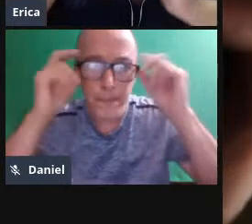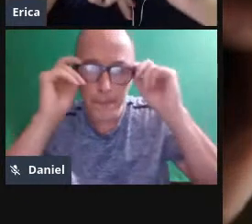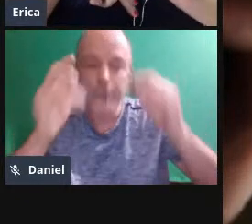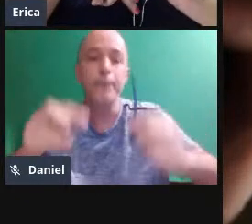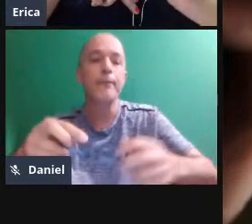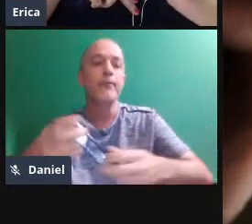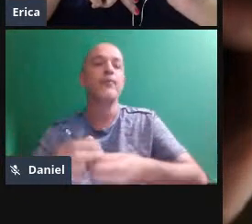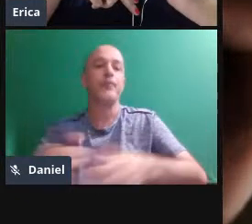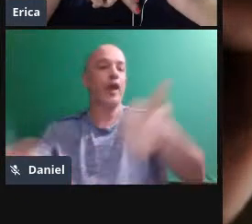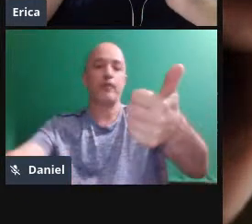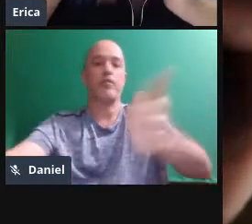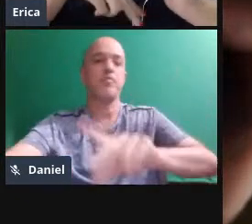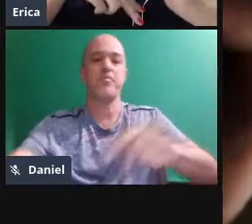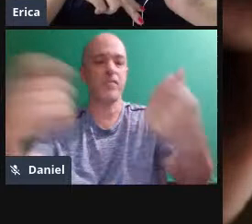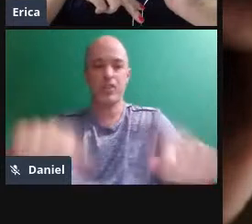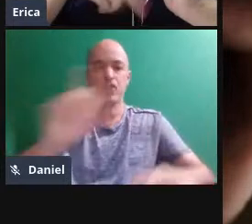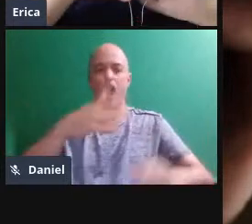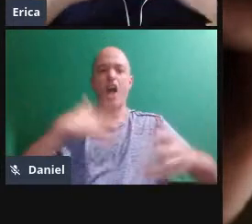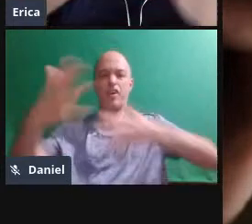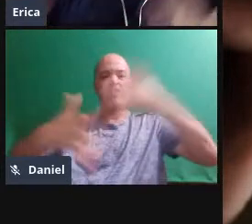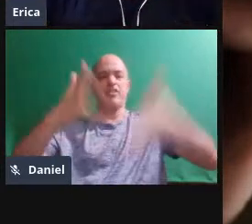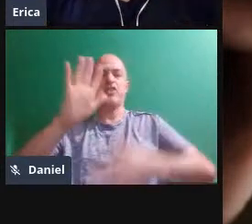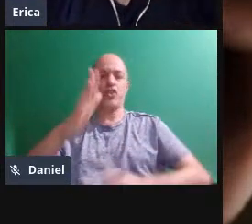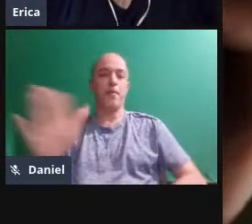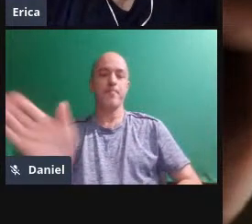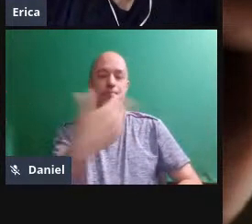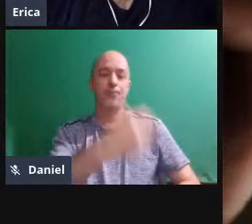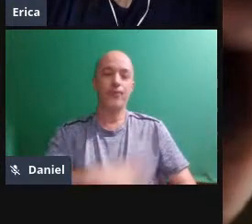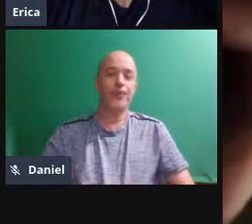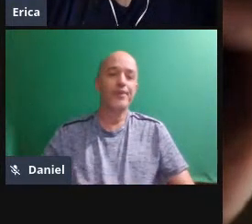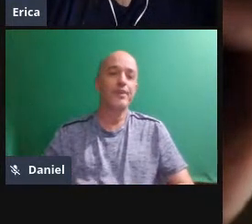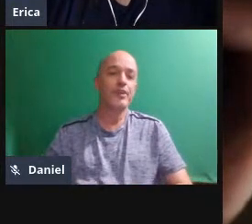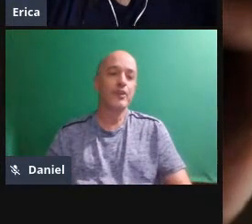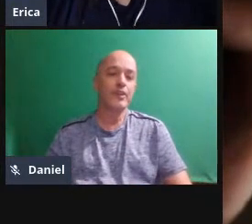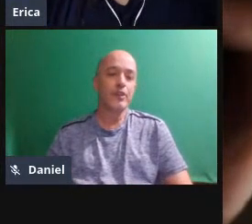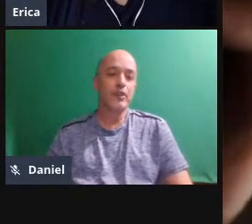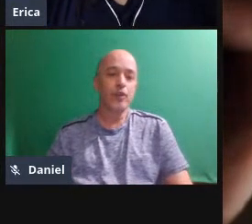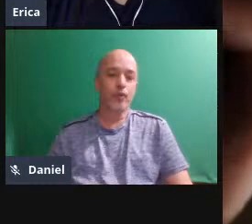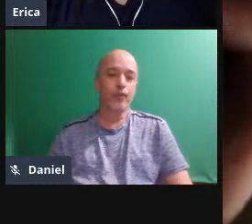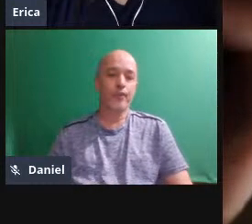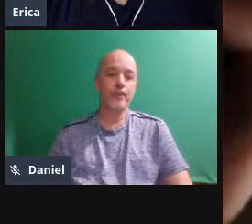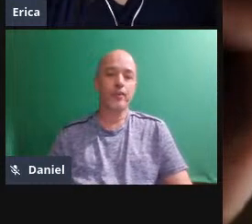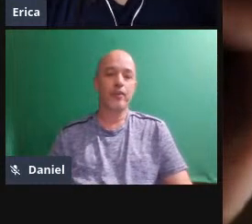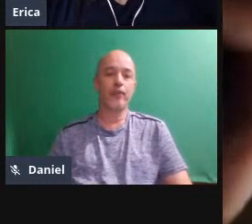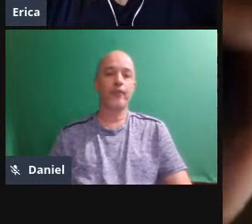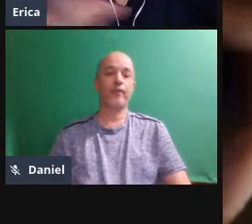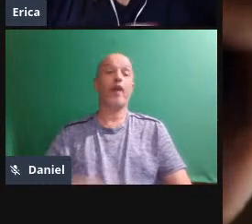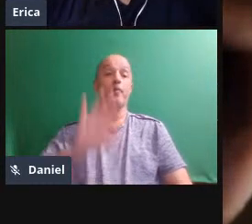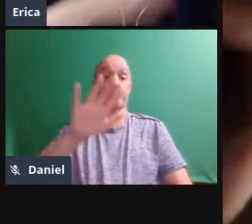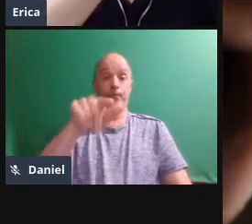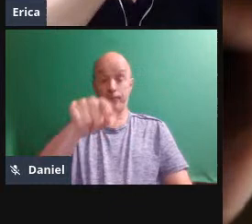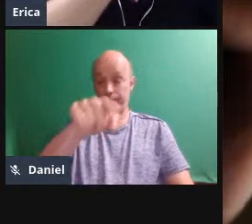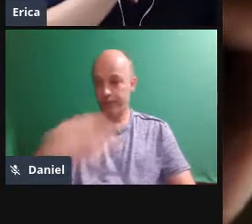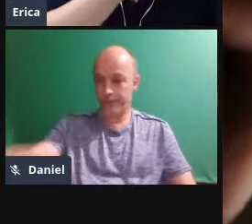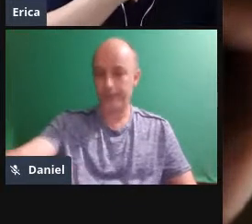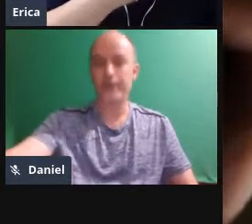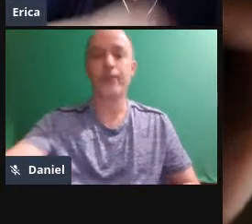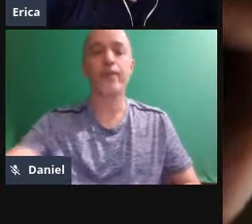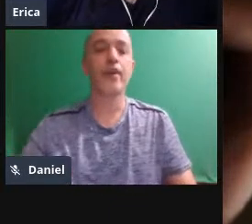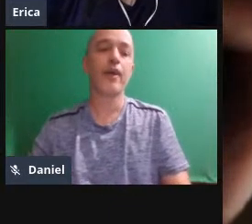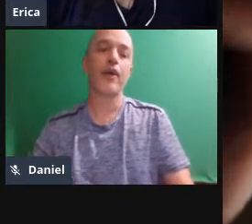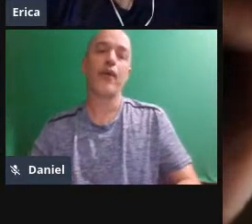dizer? É para eu ler? Não precisa ler? Próximo, já expliquei isso. Pronto.